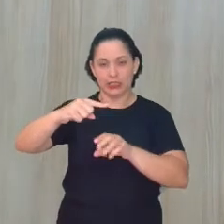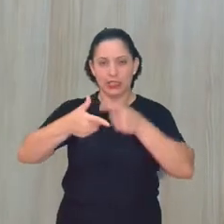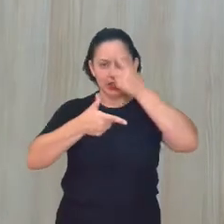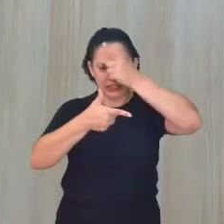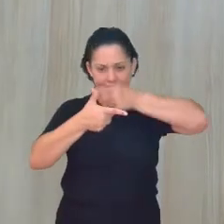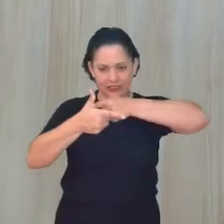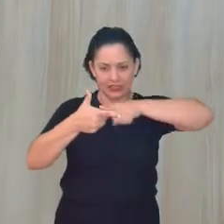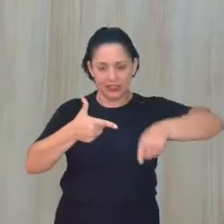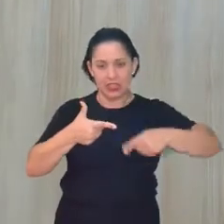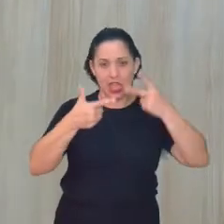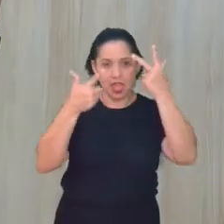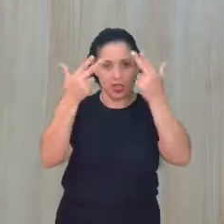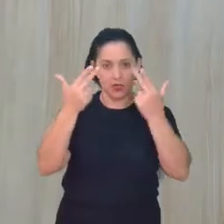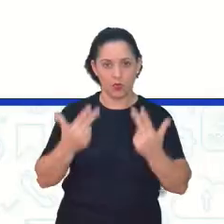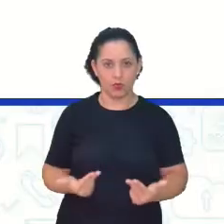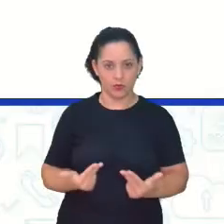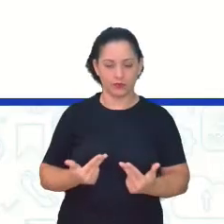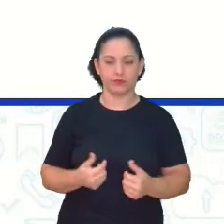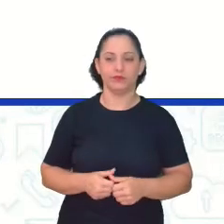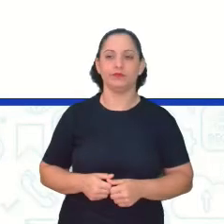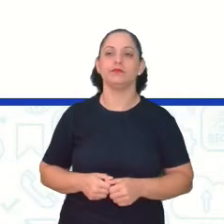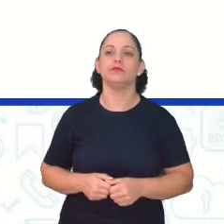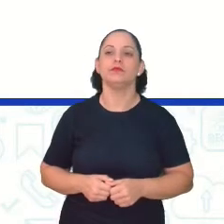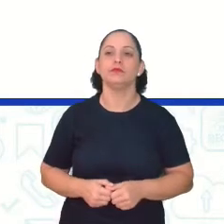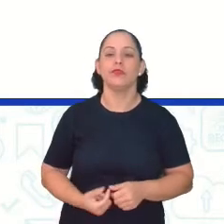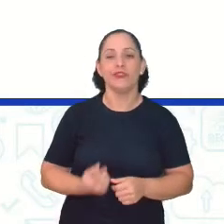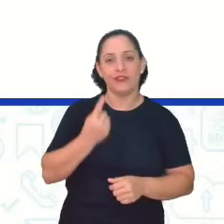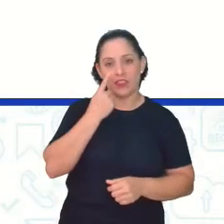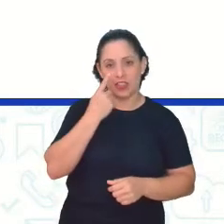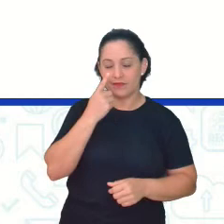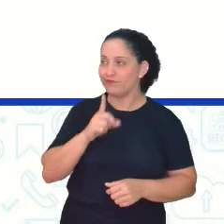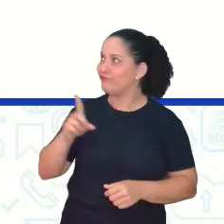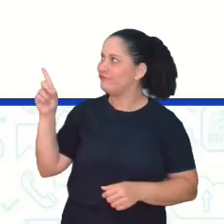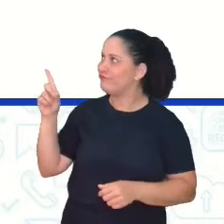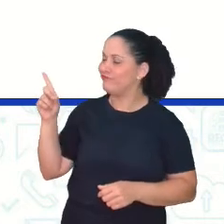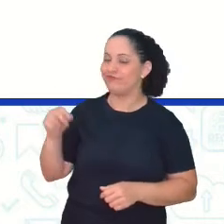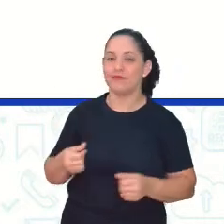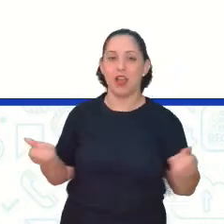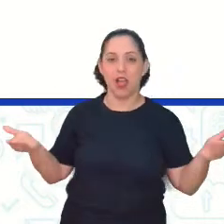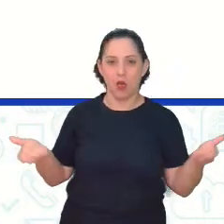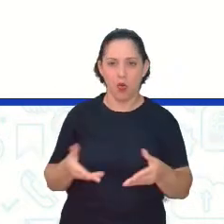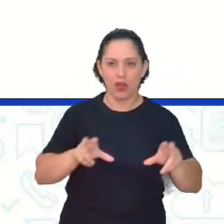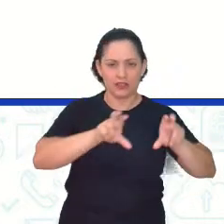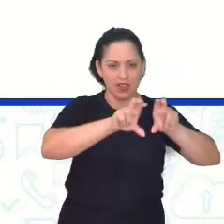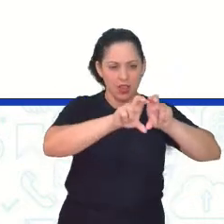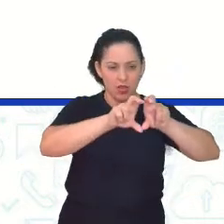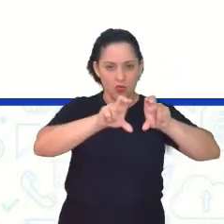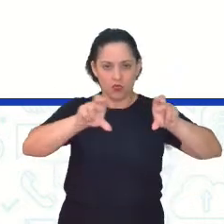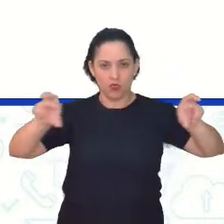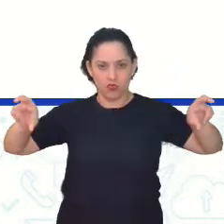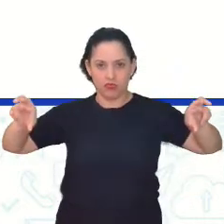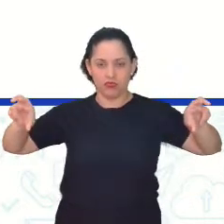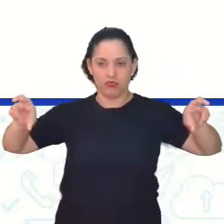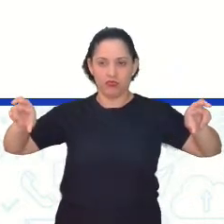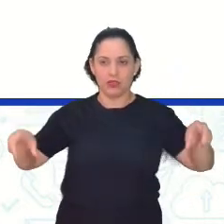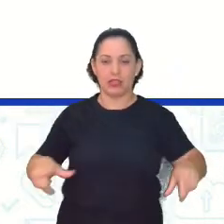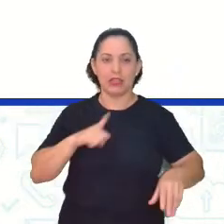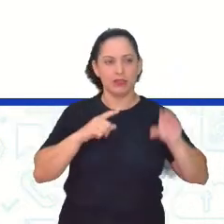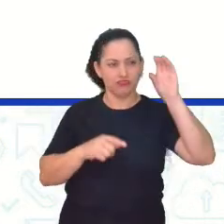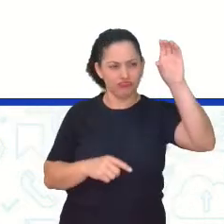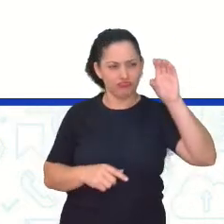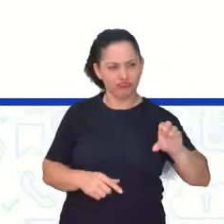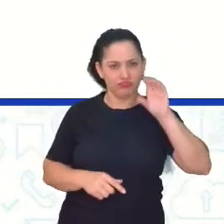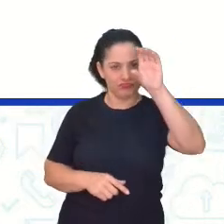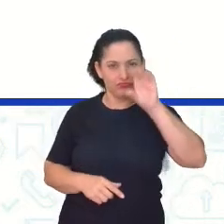pode ser outro, certo? Observe aqui, rapidinho, essa sequência aqui desses 3 valores